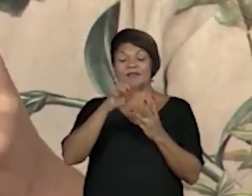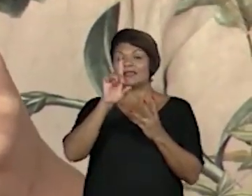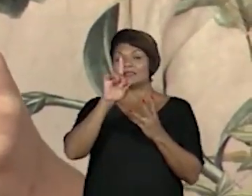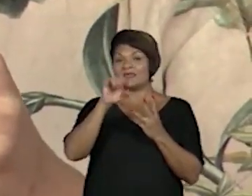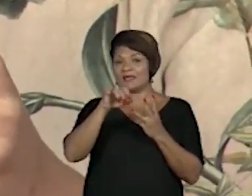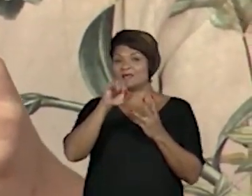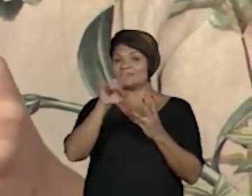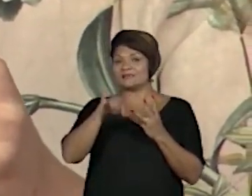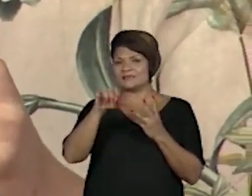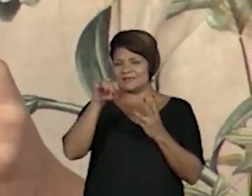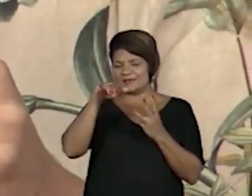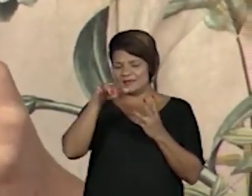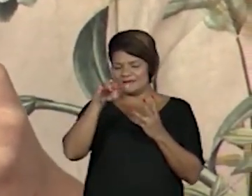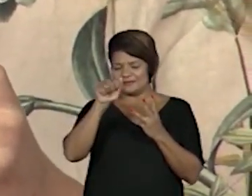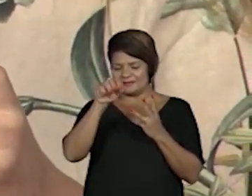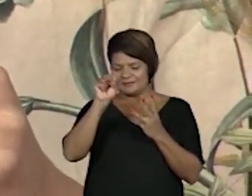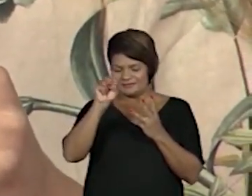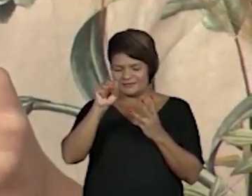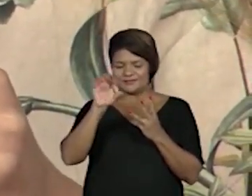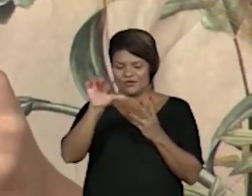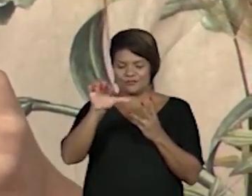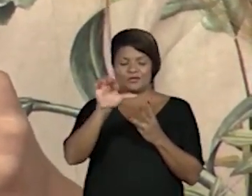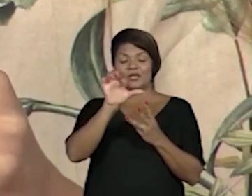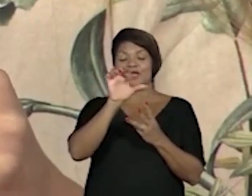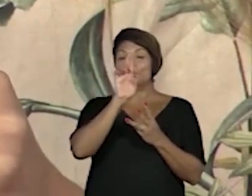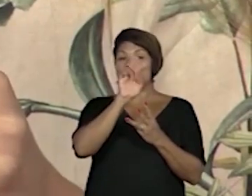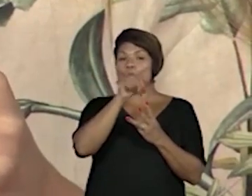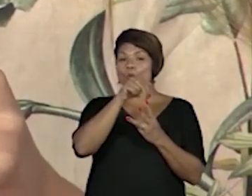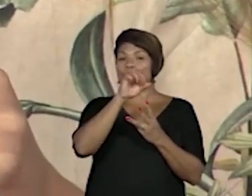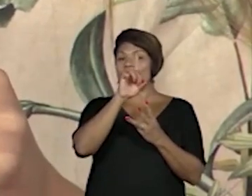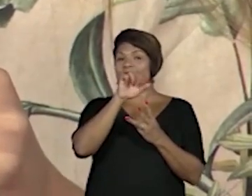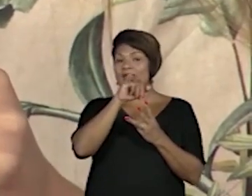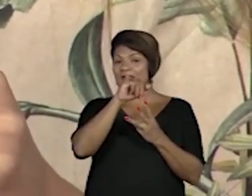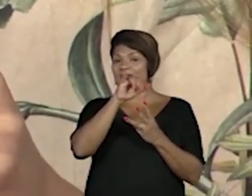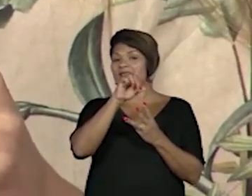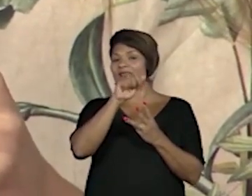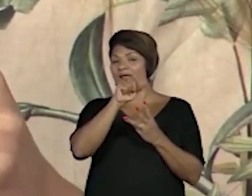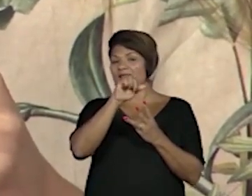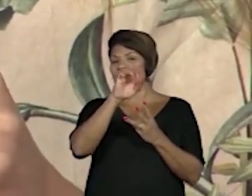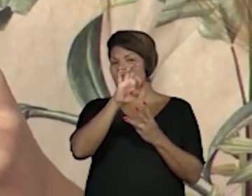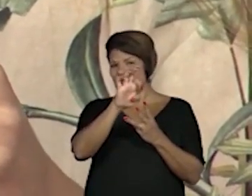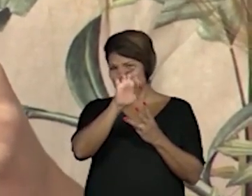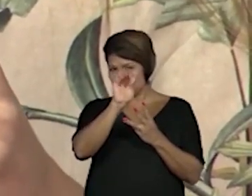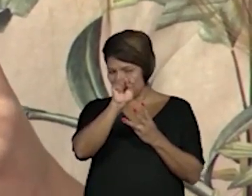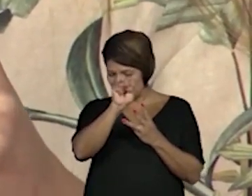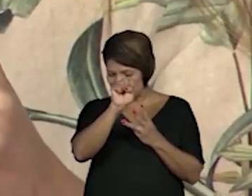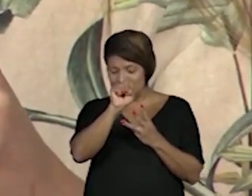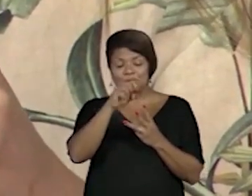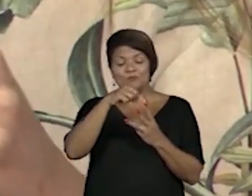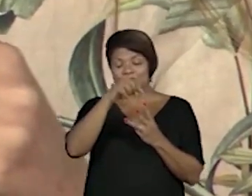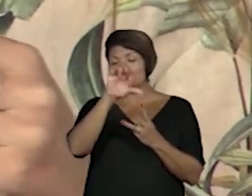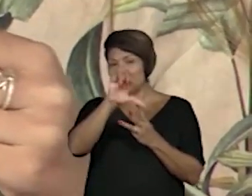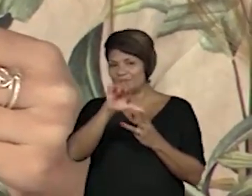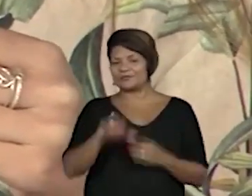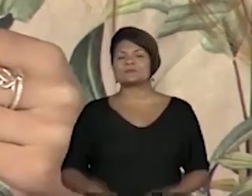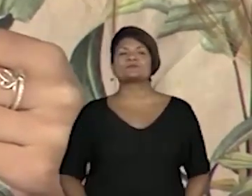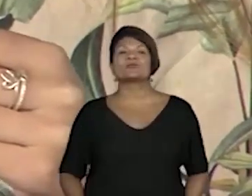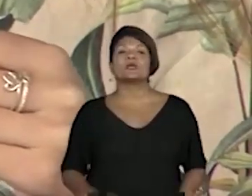9 dezenas e... 9 unidades. 9 unidades. E daria para fazer aqui muitas coisas, né?